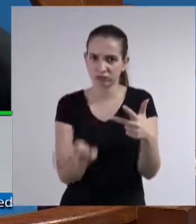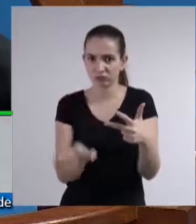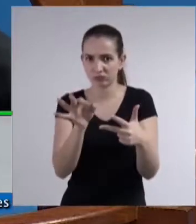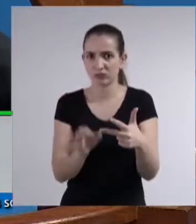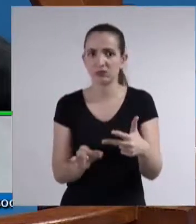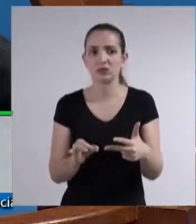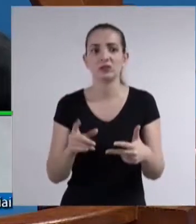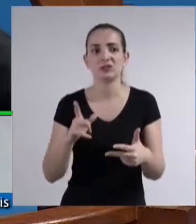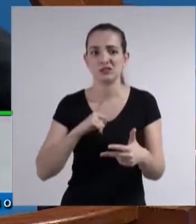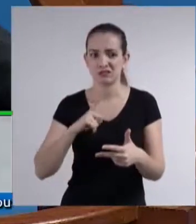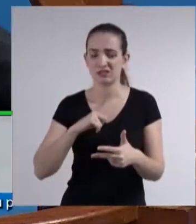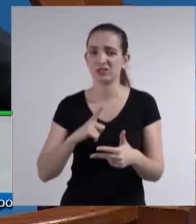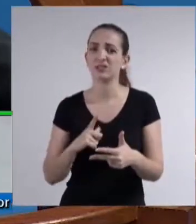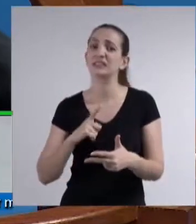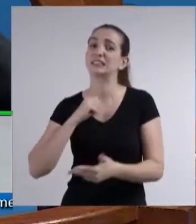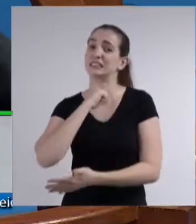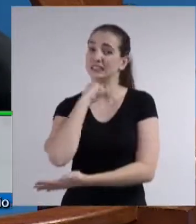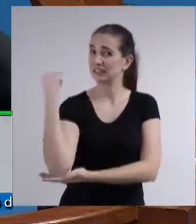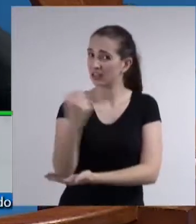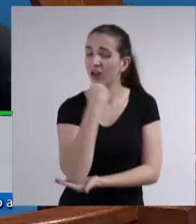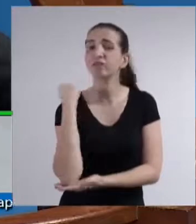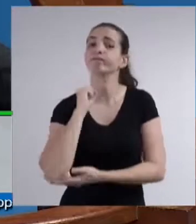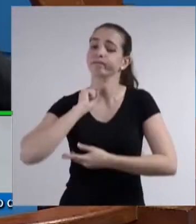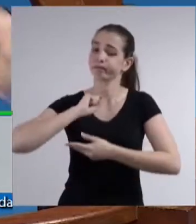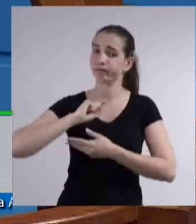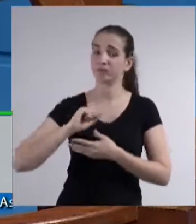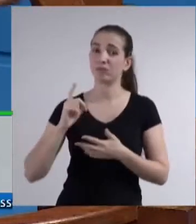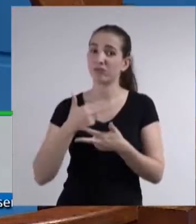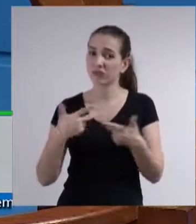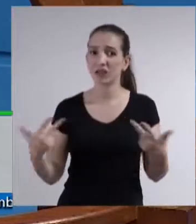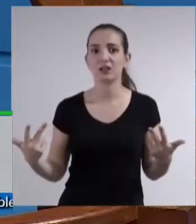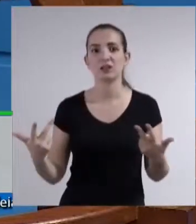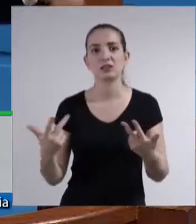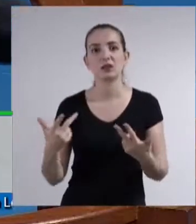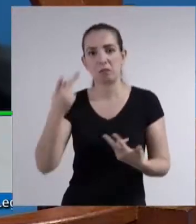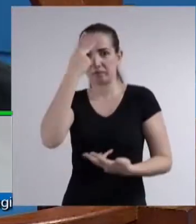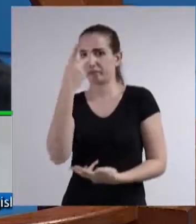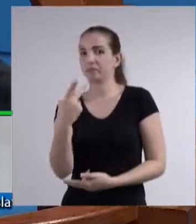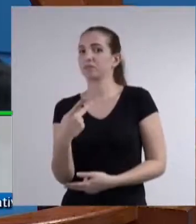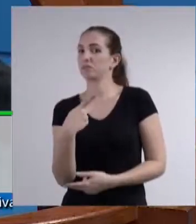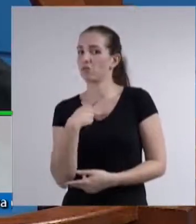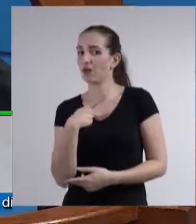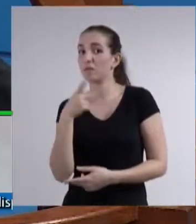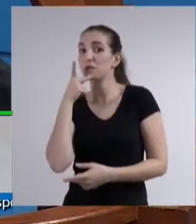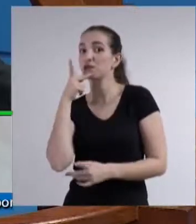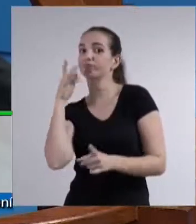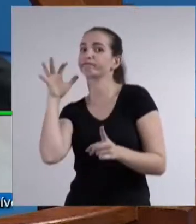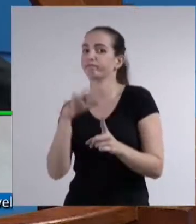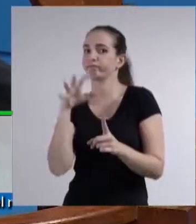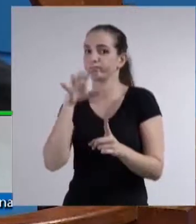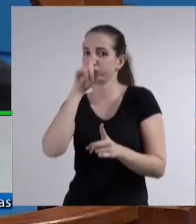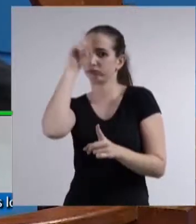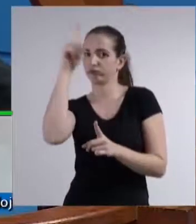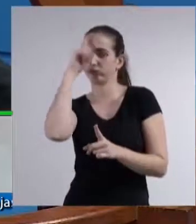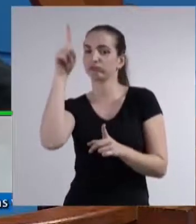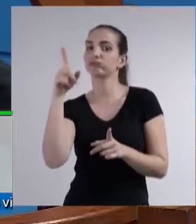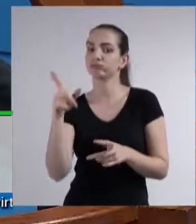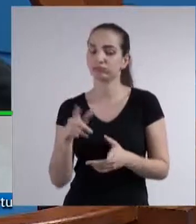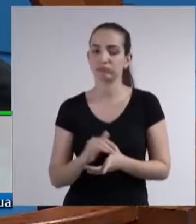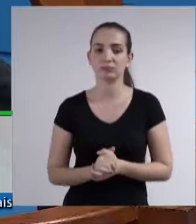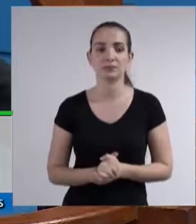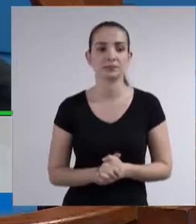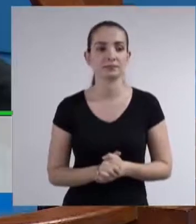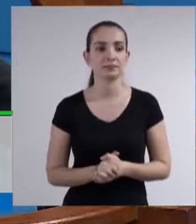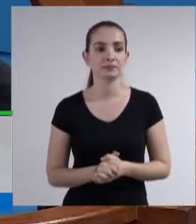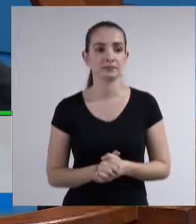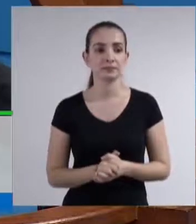estão extrapolando e estão agindo de acordo com interesses ideológicos e também partidários,